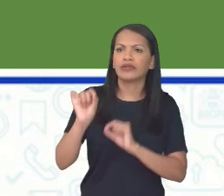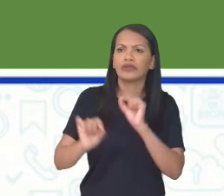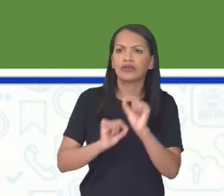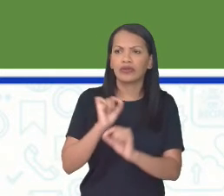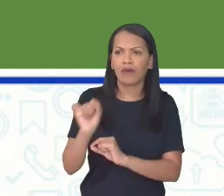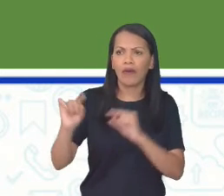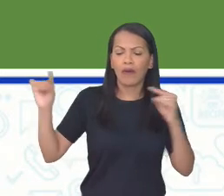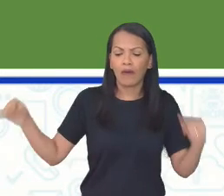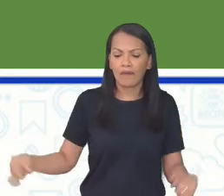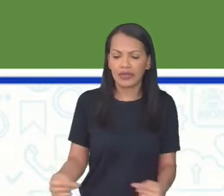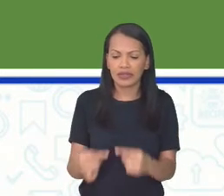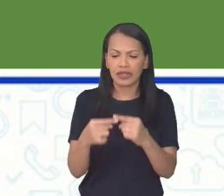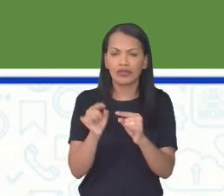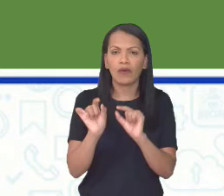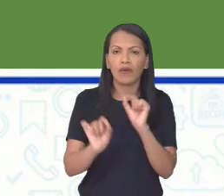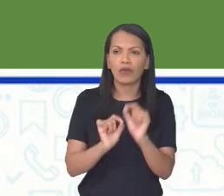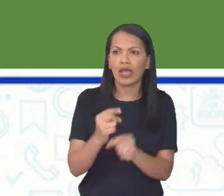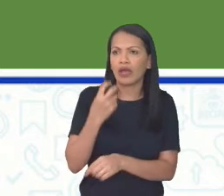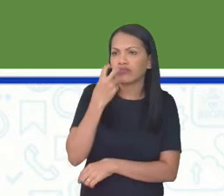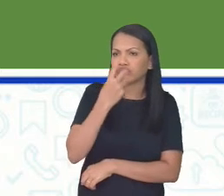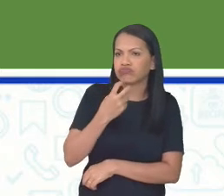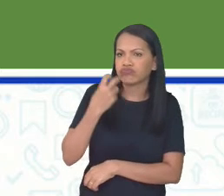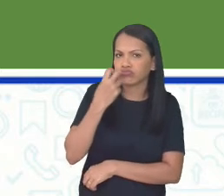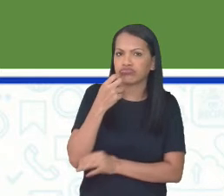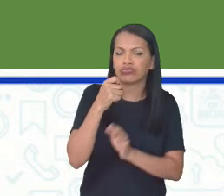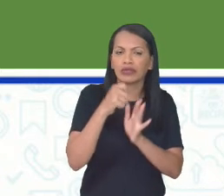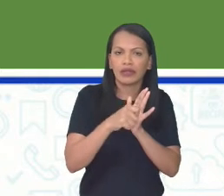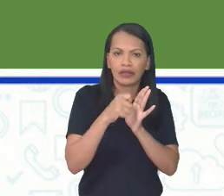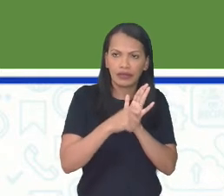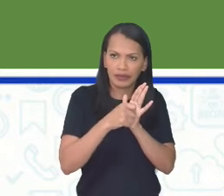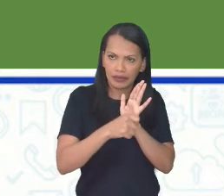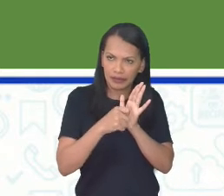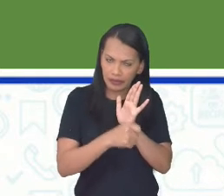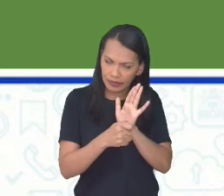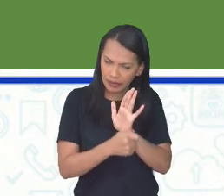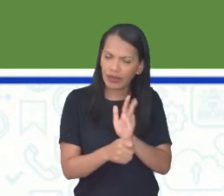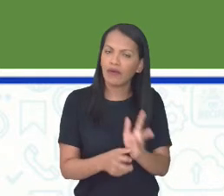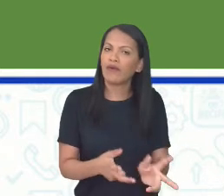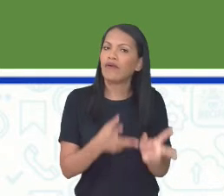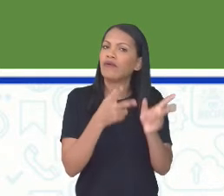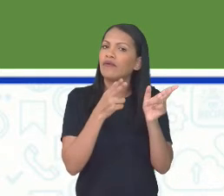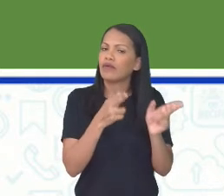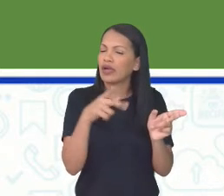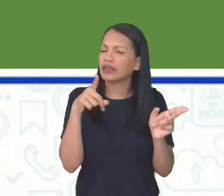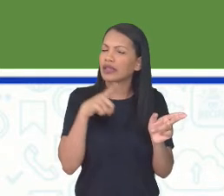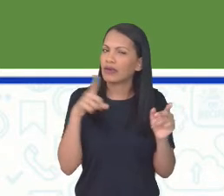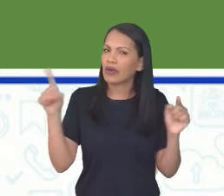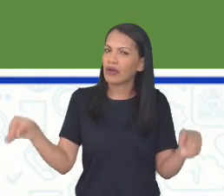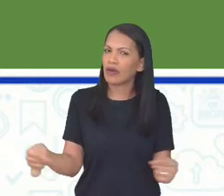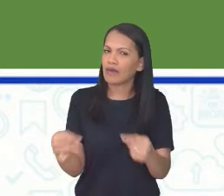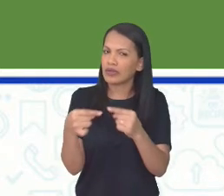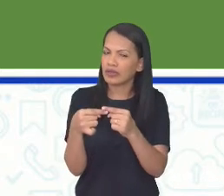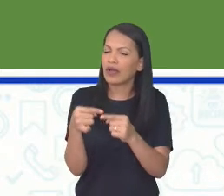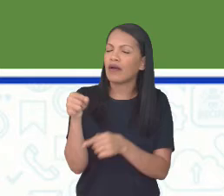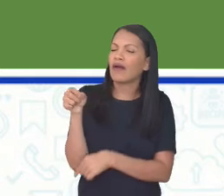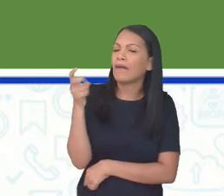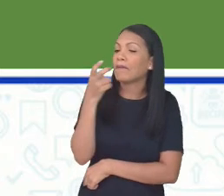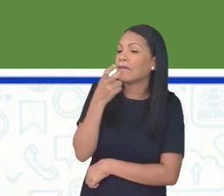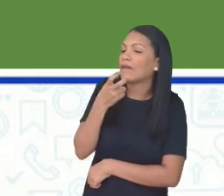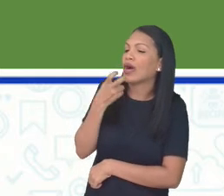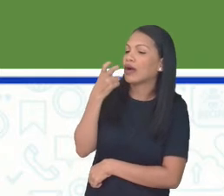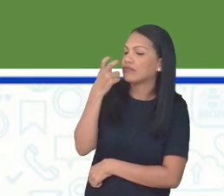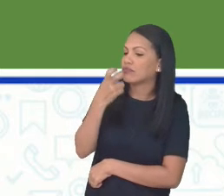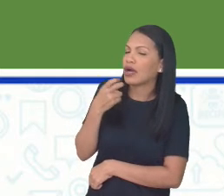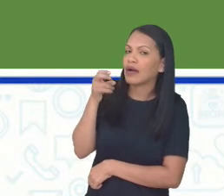grafia, não é? Então, os homógrafos perfeitos, eles têm essa combinação, não é? Pronúncia